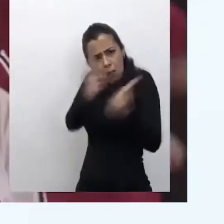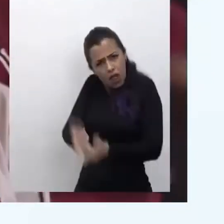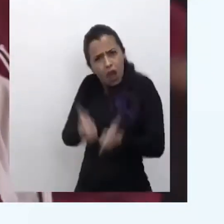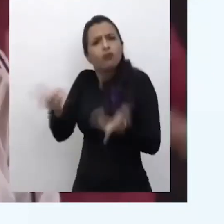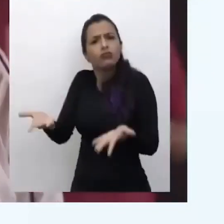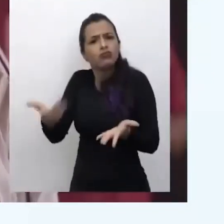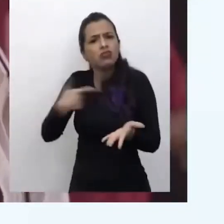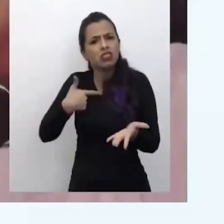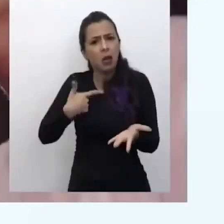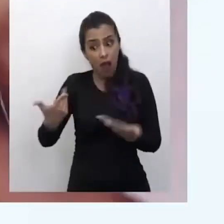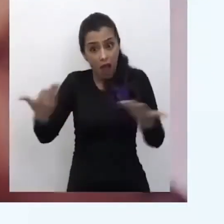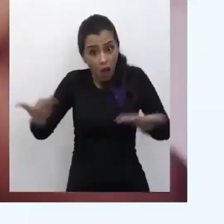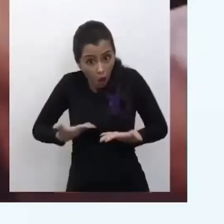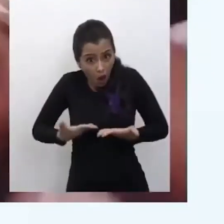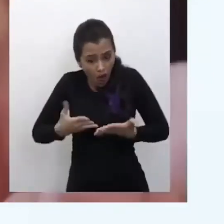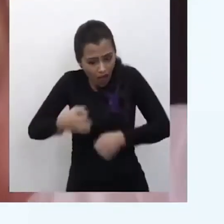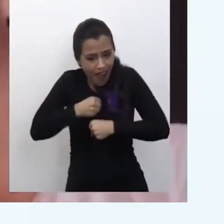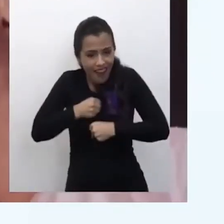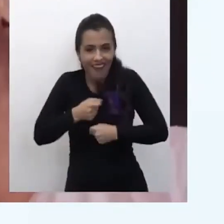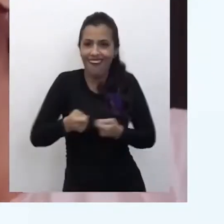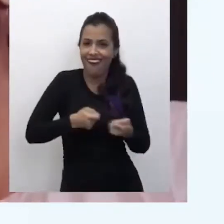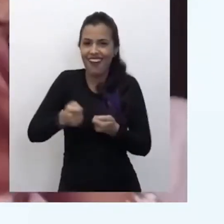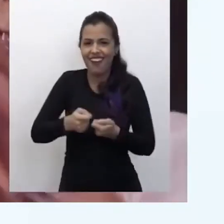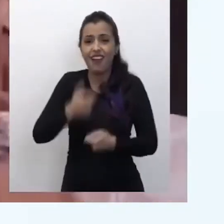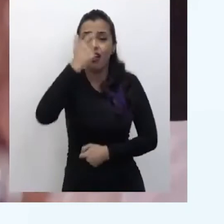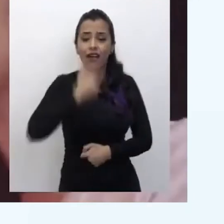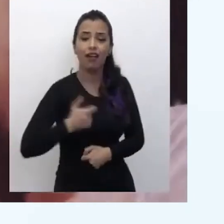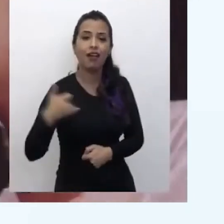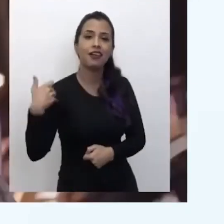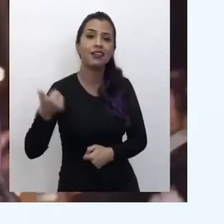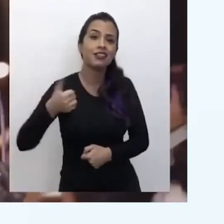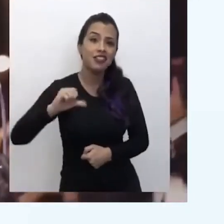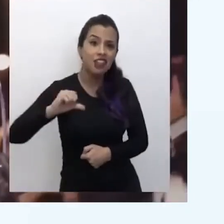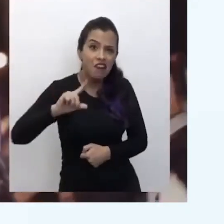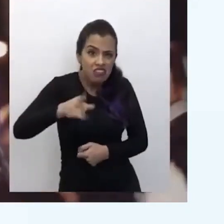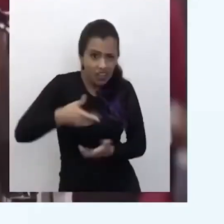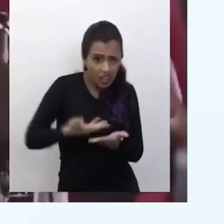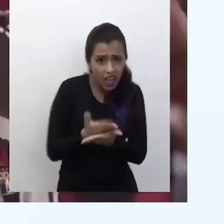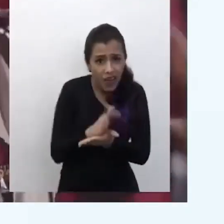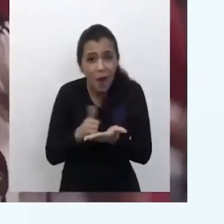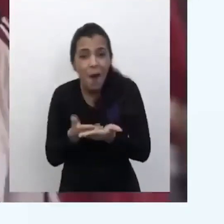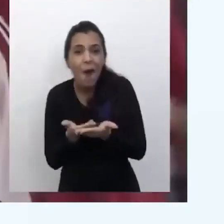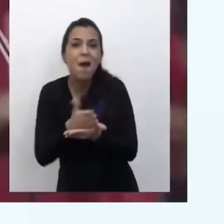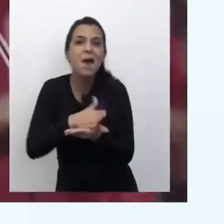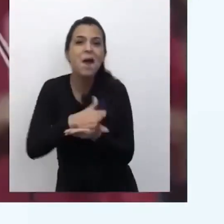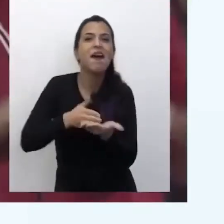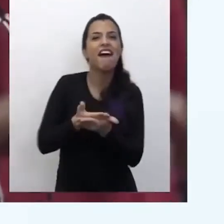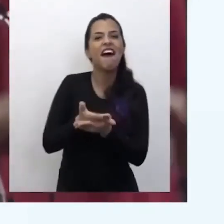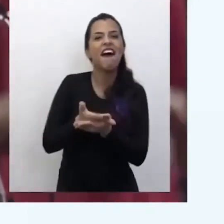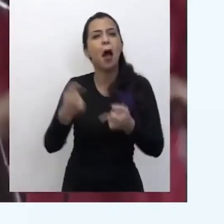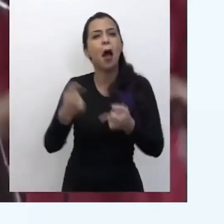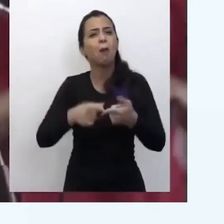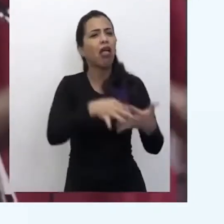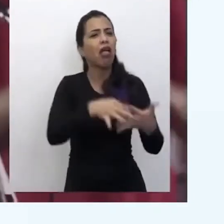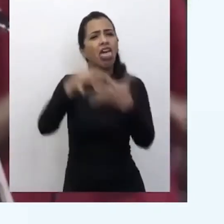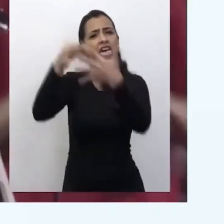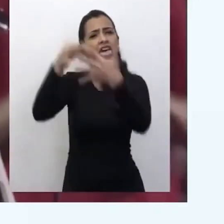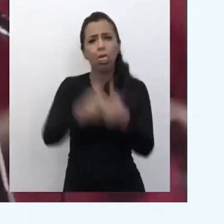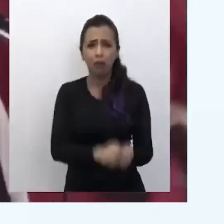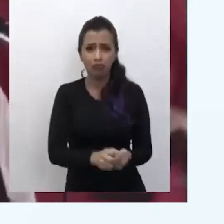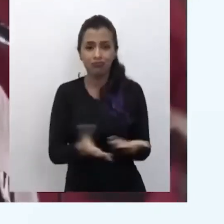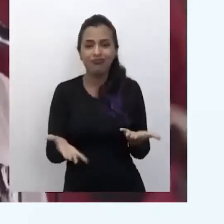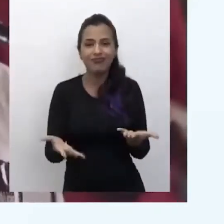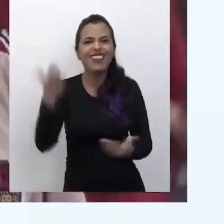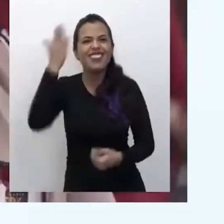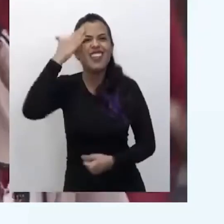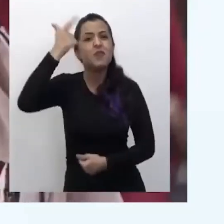ser difícil segurar a rajada, e olha que eu só tenho 19 anos, e se já tô te incomodando desse jeito, por querer derrubar seus privilégios e saber dos meus direitos,